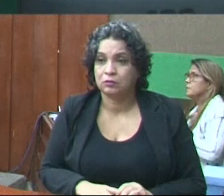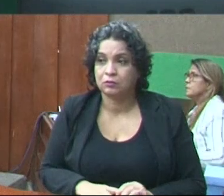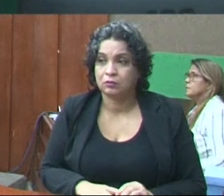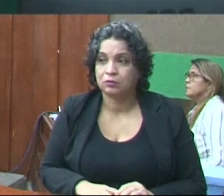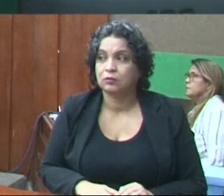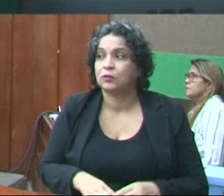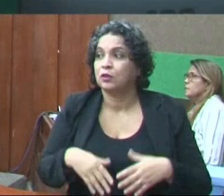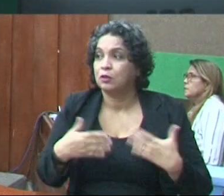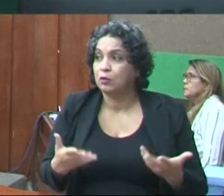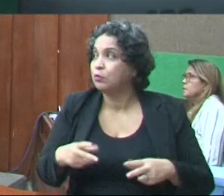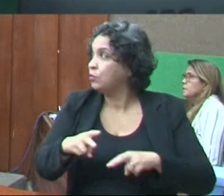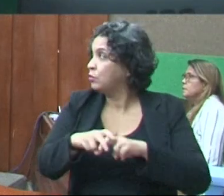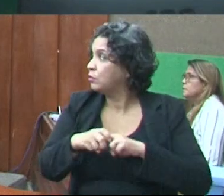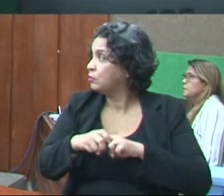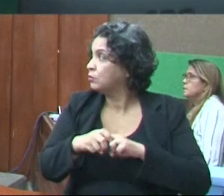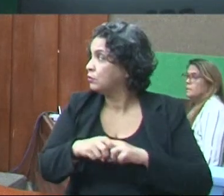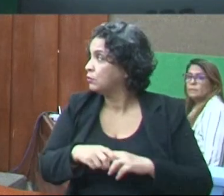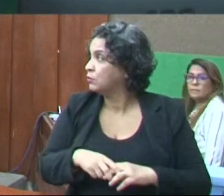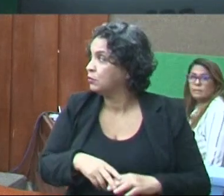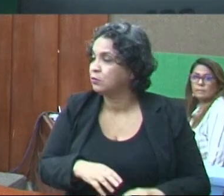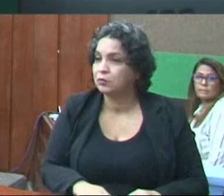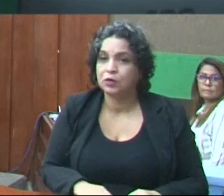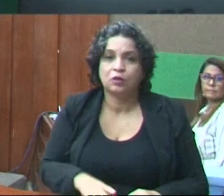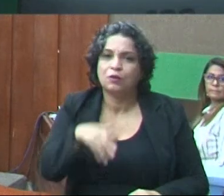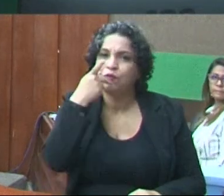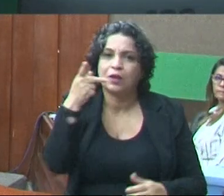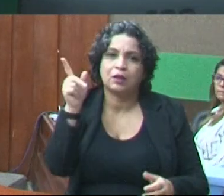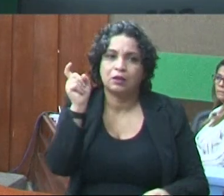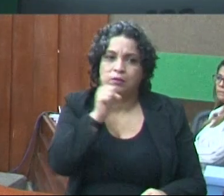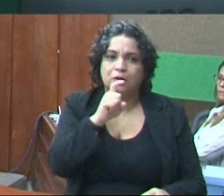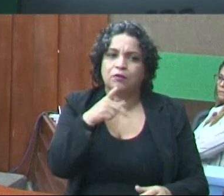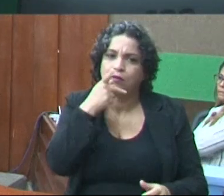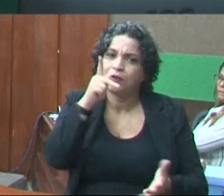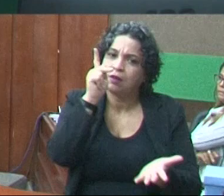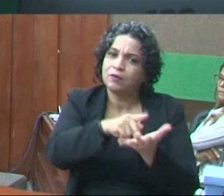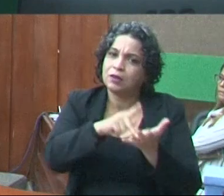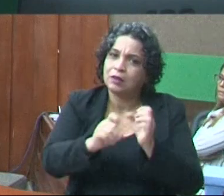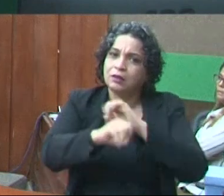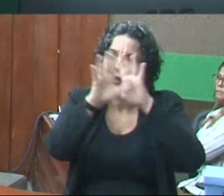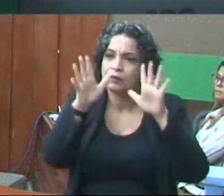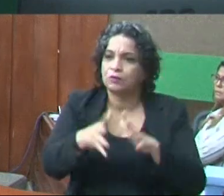Então, dessa forma, não falam falácias aqui. Vamos falar a verdade.